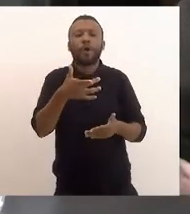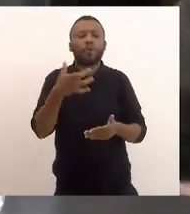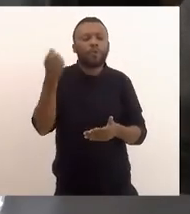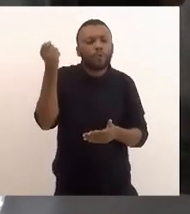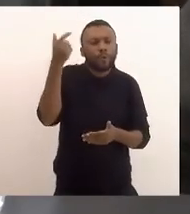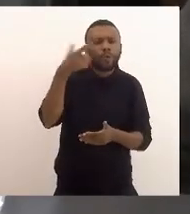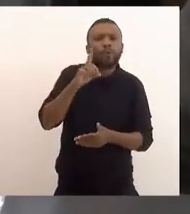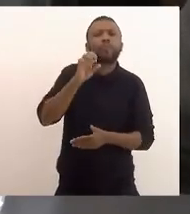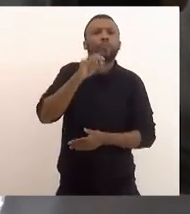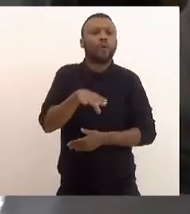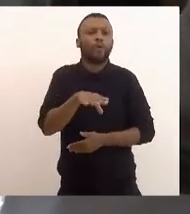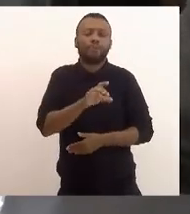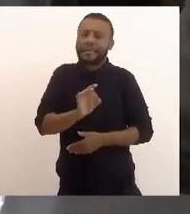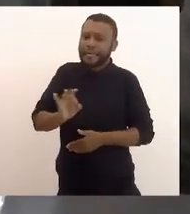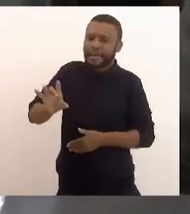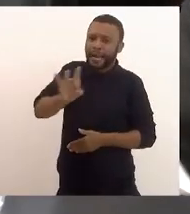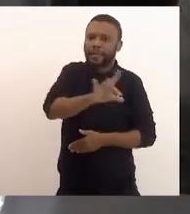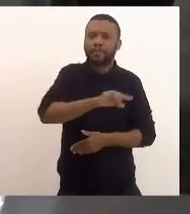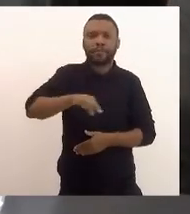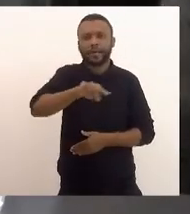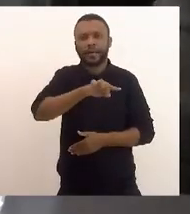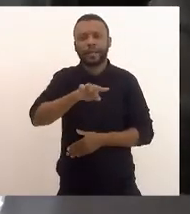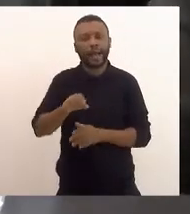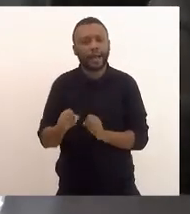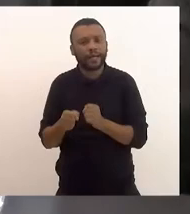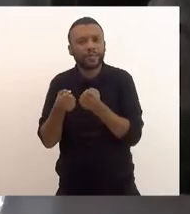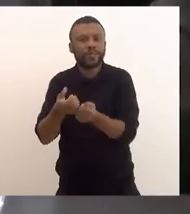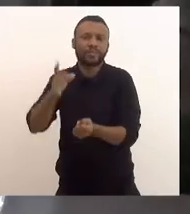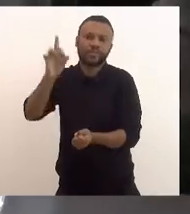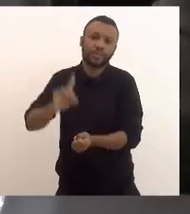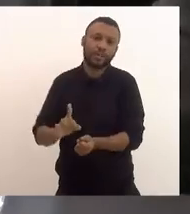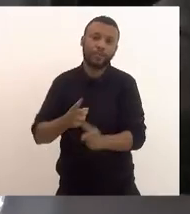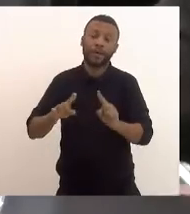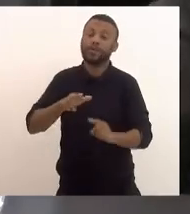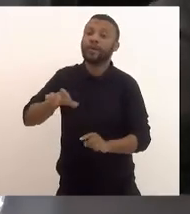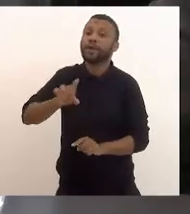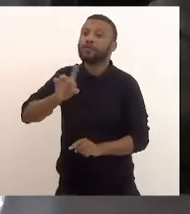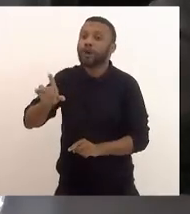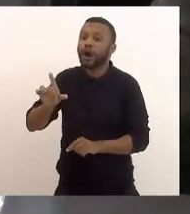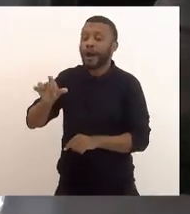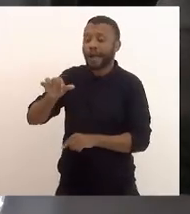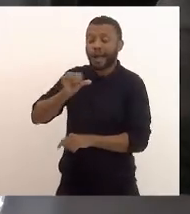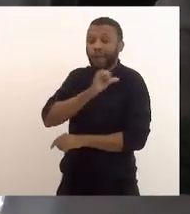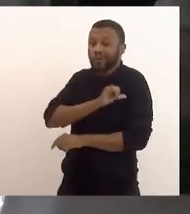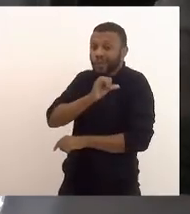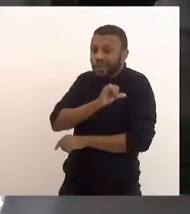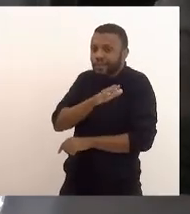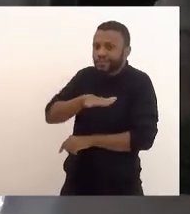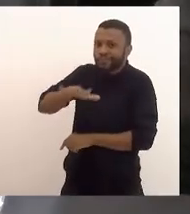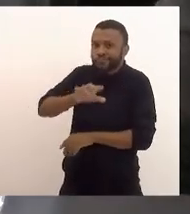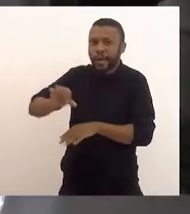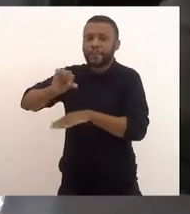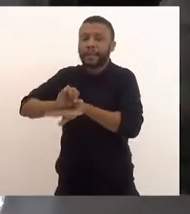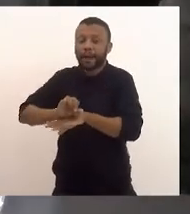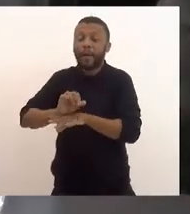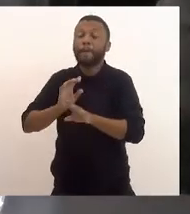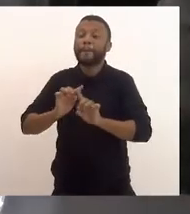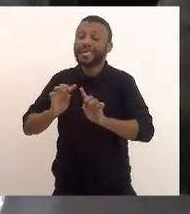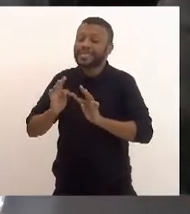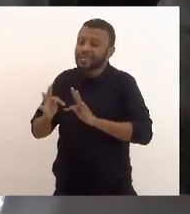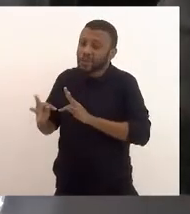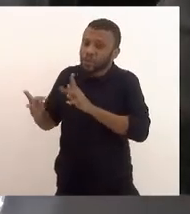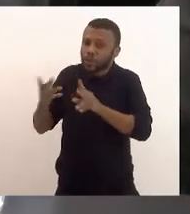garantia de direitos não somente aqui na nossa região metropolitana mas por todo o estado e por fim quero relembrar que